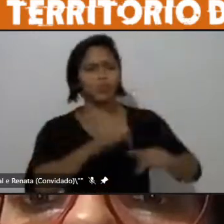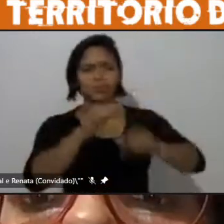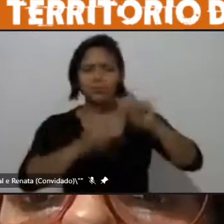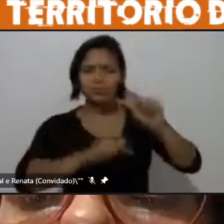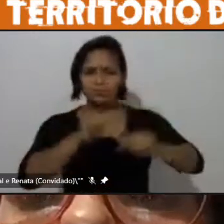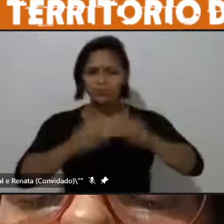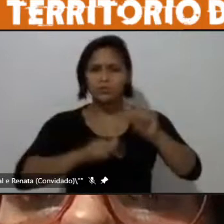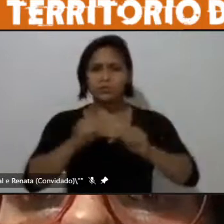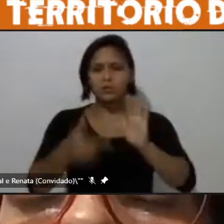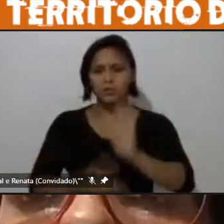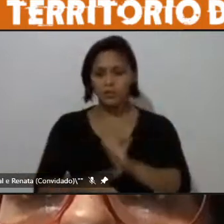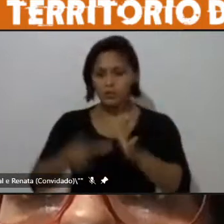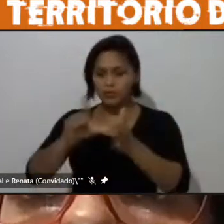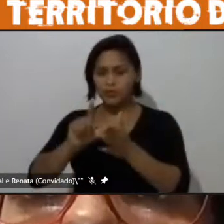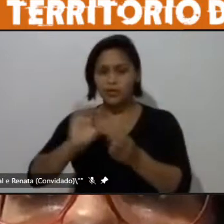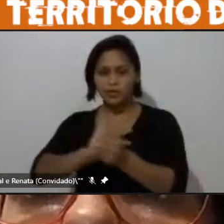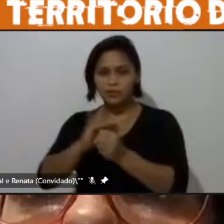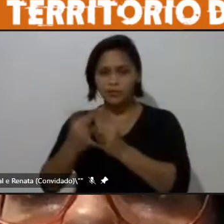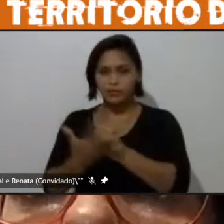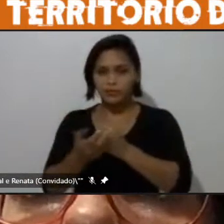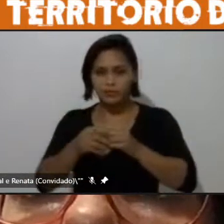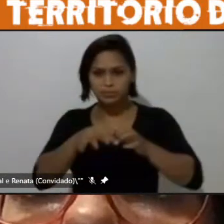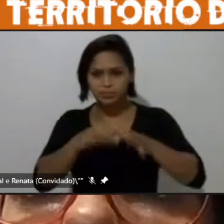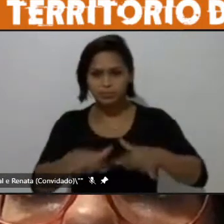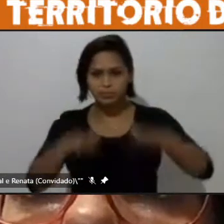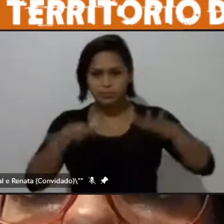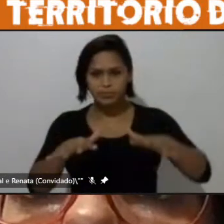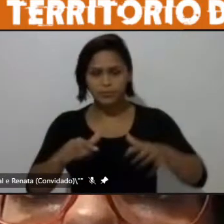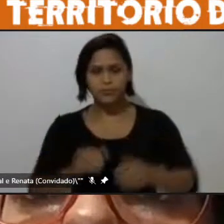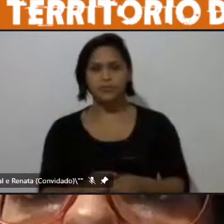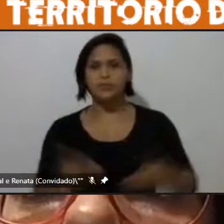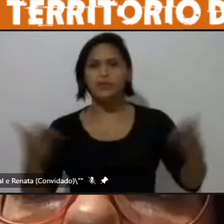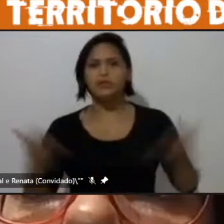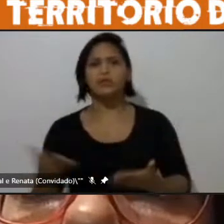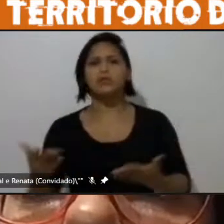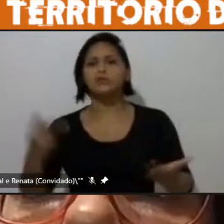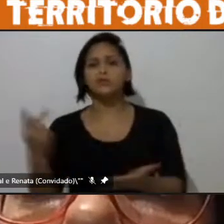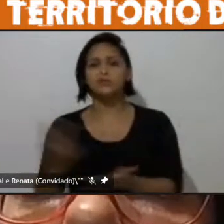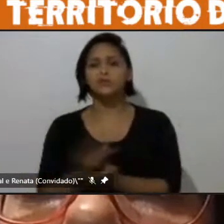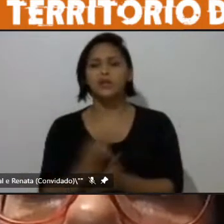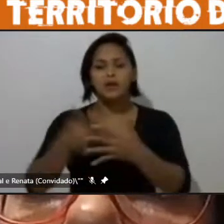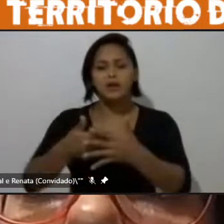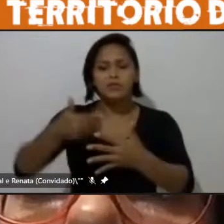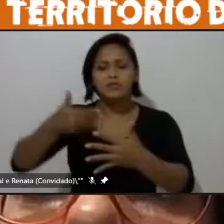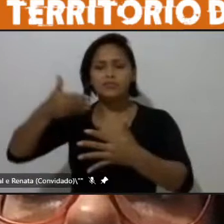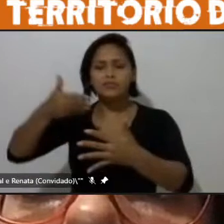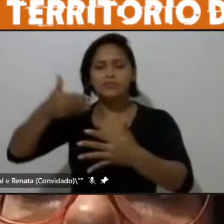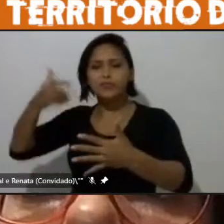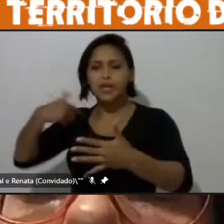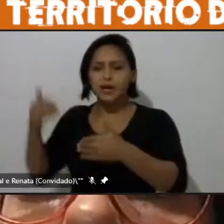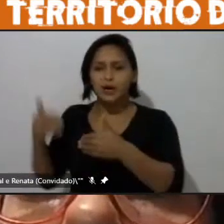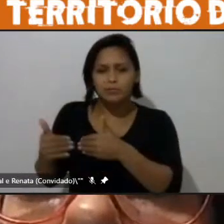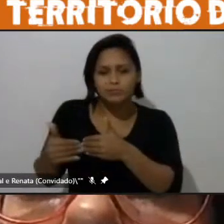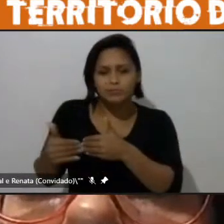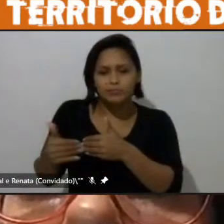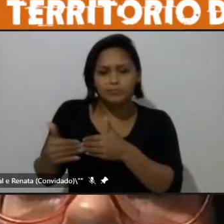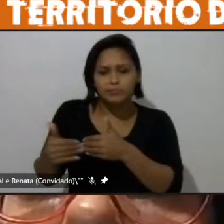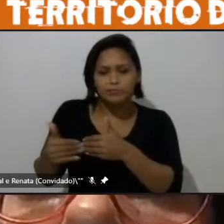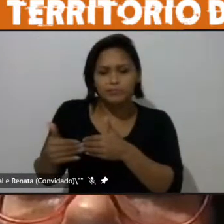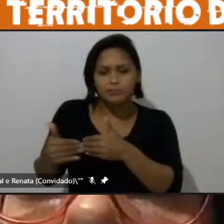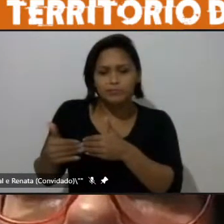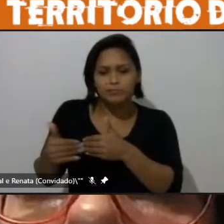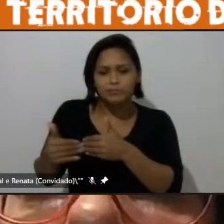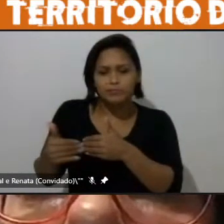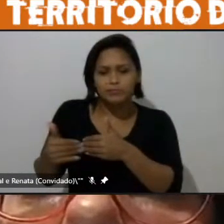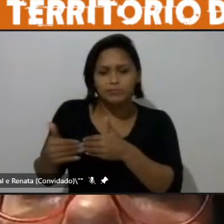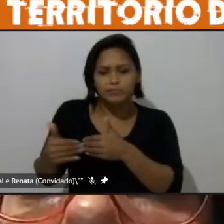atuação pré-pandemia. Hoje, isso que estava numa progressividade de uma forma mais sólida